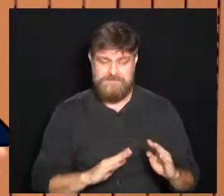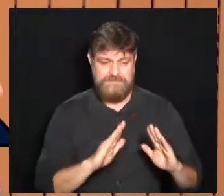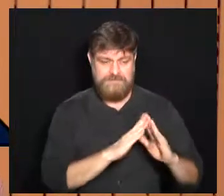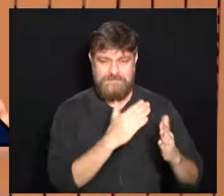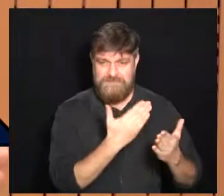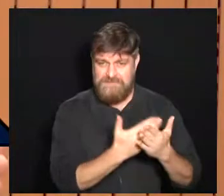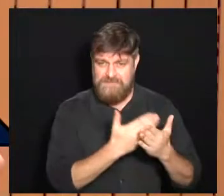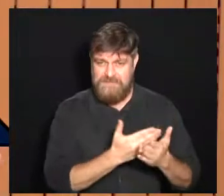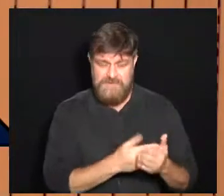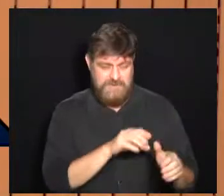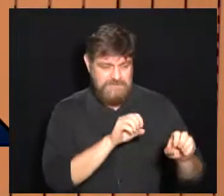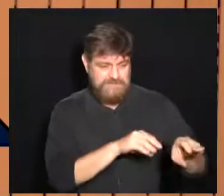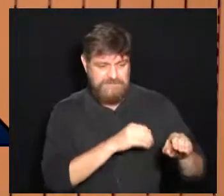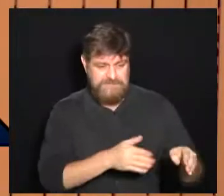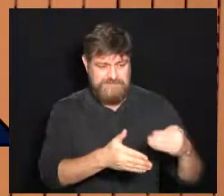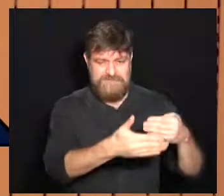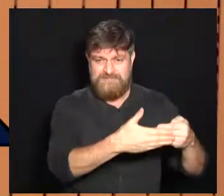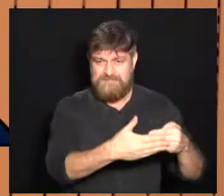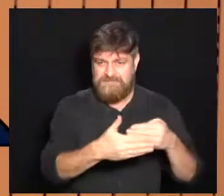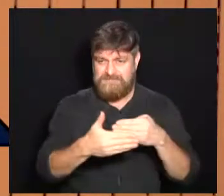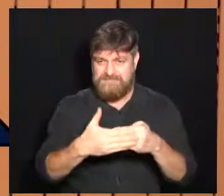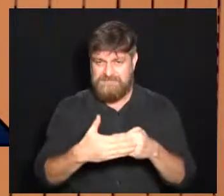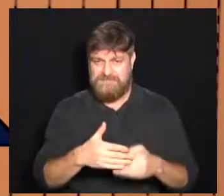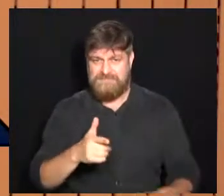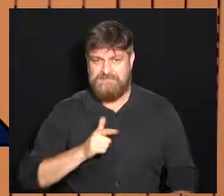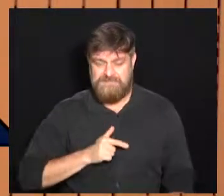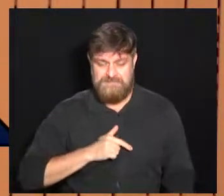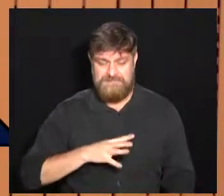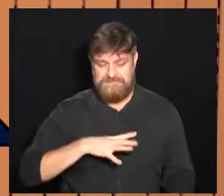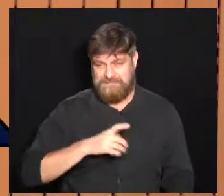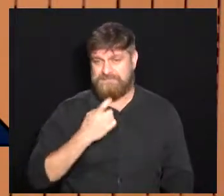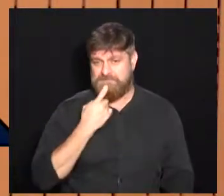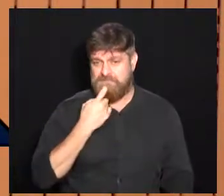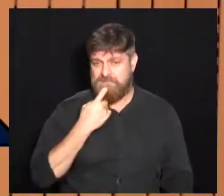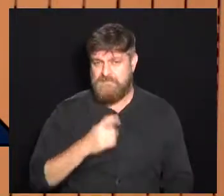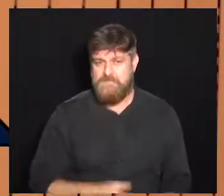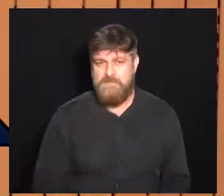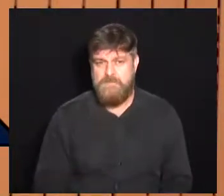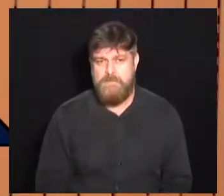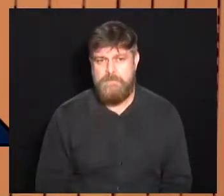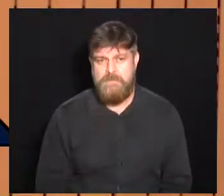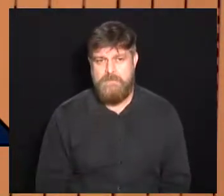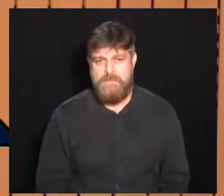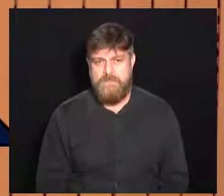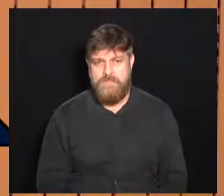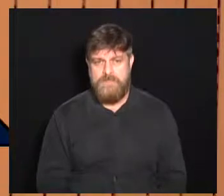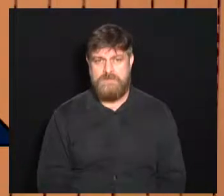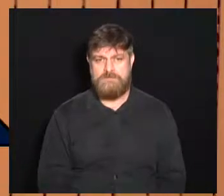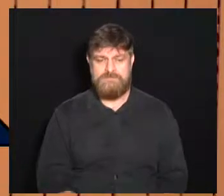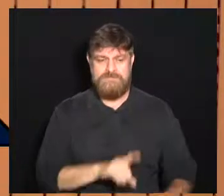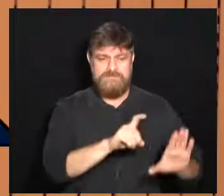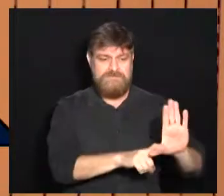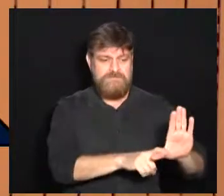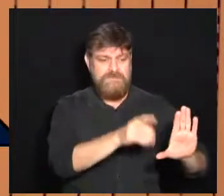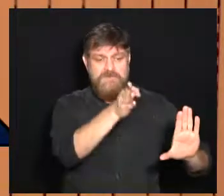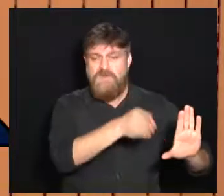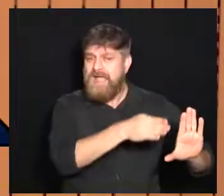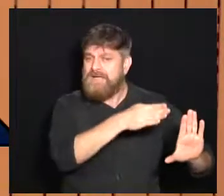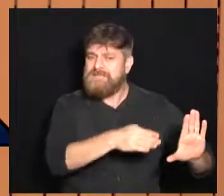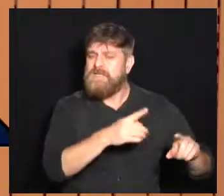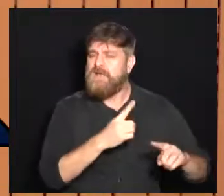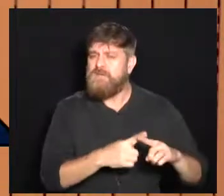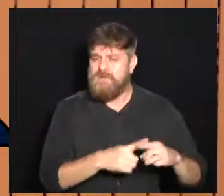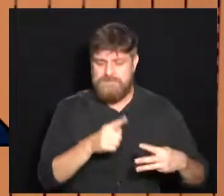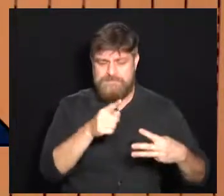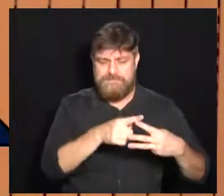suspensão de aulas em algumas unidades escolares de Campinas, certo? Essa suspensão de aulas ocorreu por